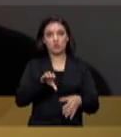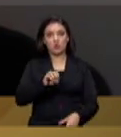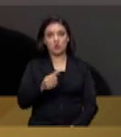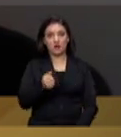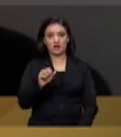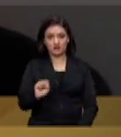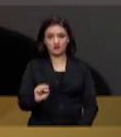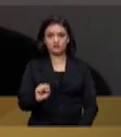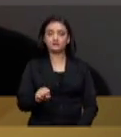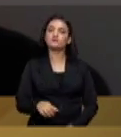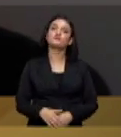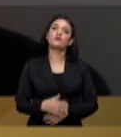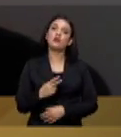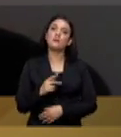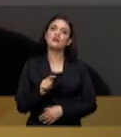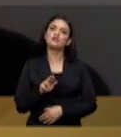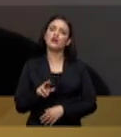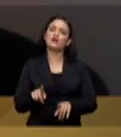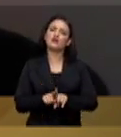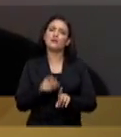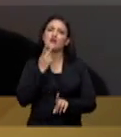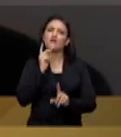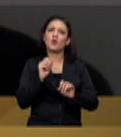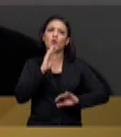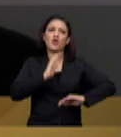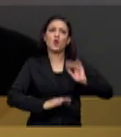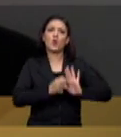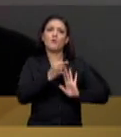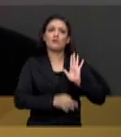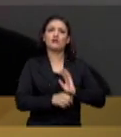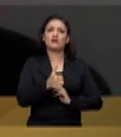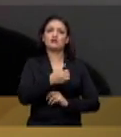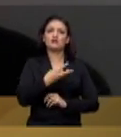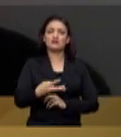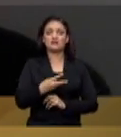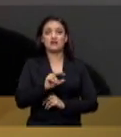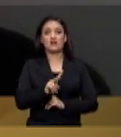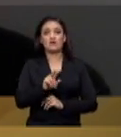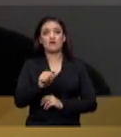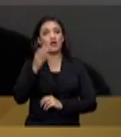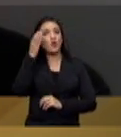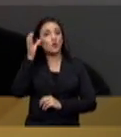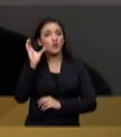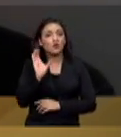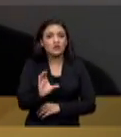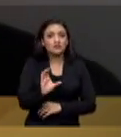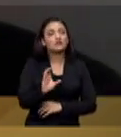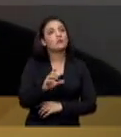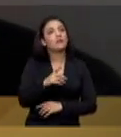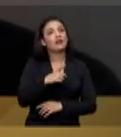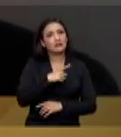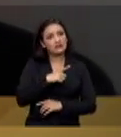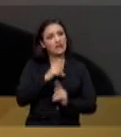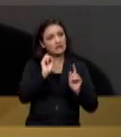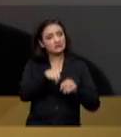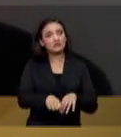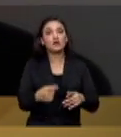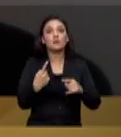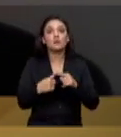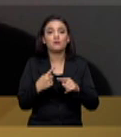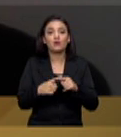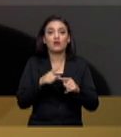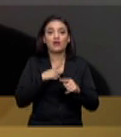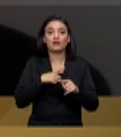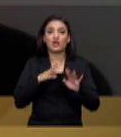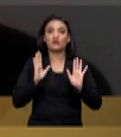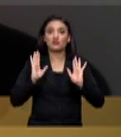competência da 13ª Vara Federal de Curitiba se justificaria pela configuração da